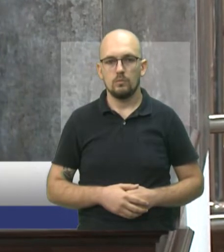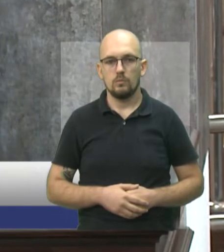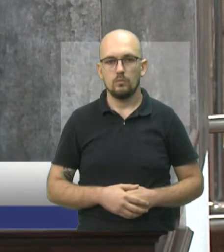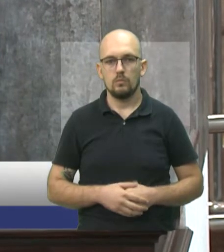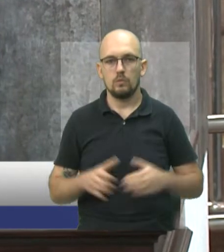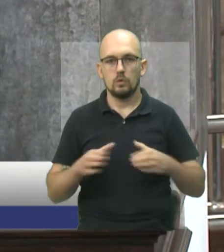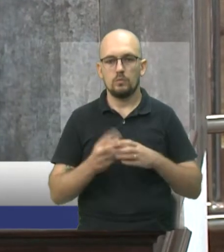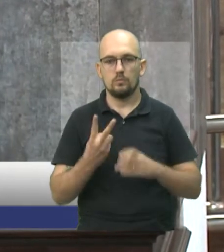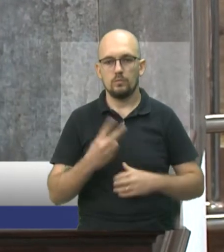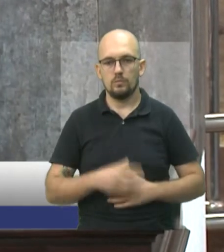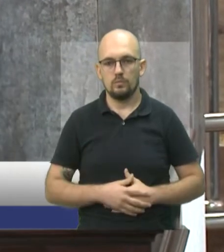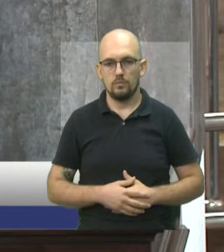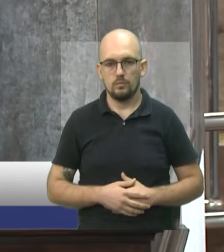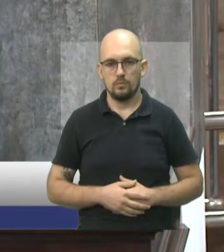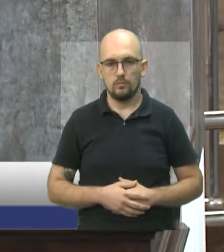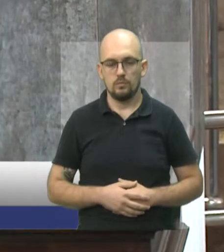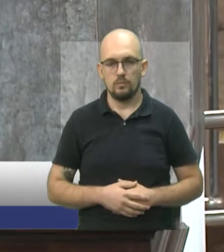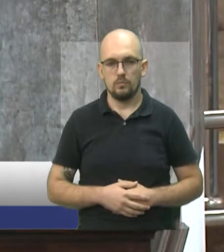Chapa 2.